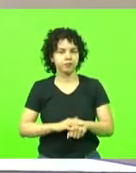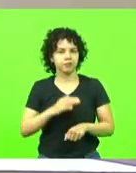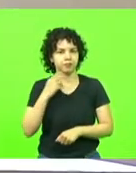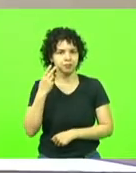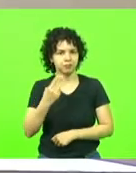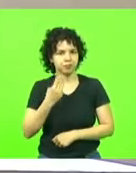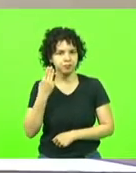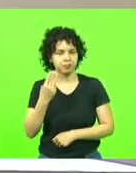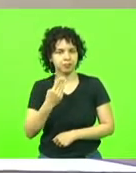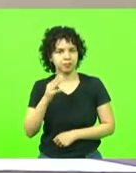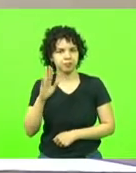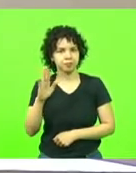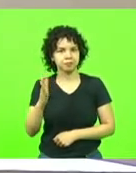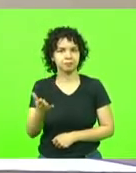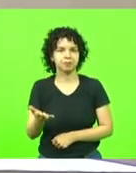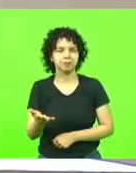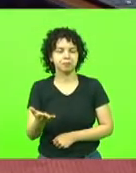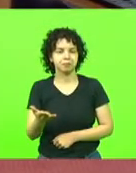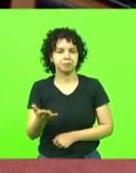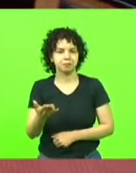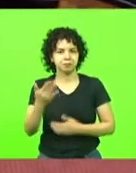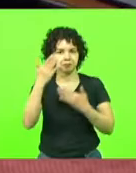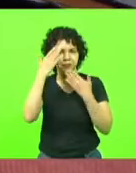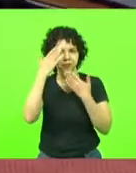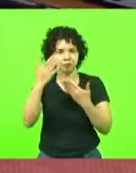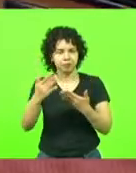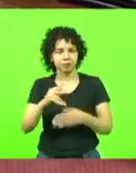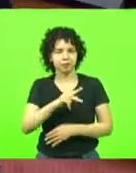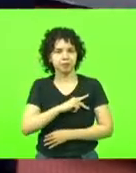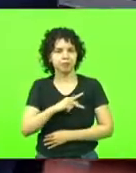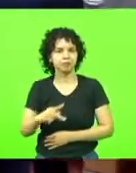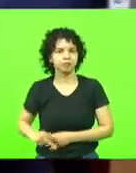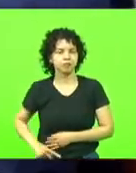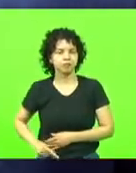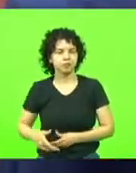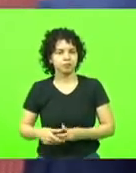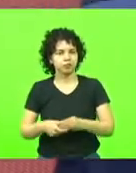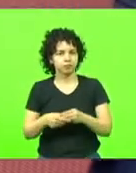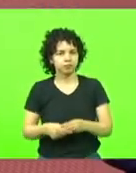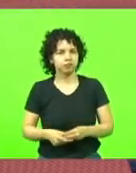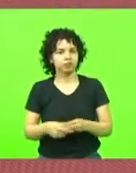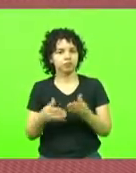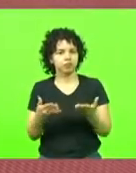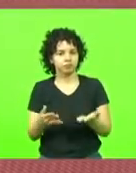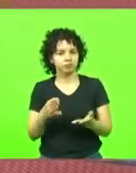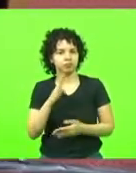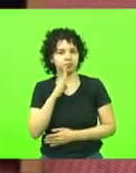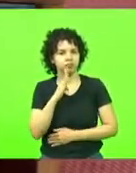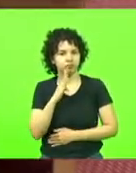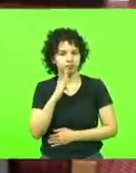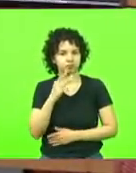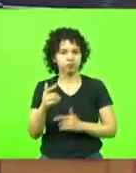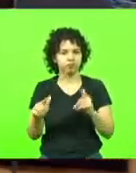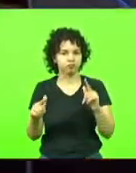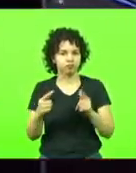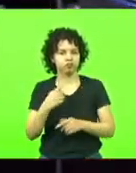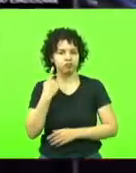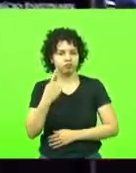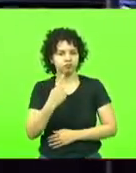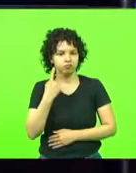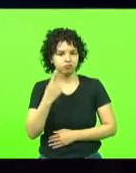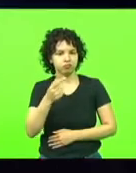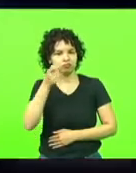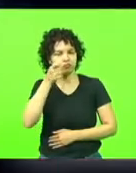Obrigado, presidente. Cumprimento Vossa Excelência, deputado Nilson Berlanda, aos demais deputados, colegas, quem nos assiste nos